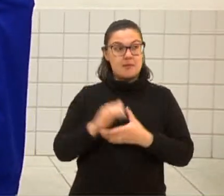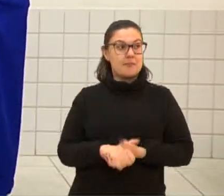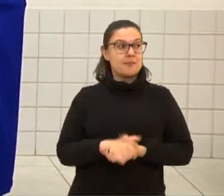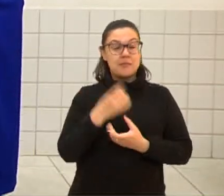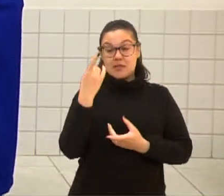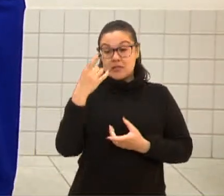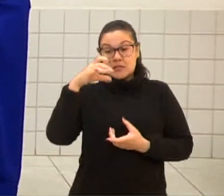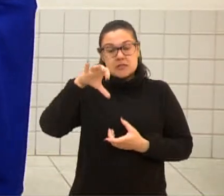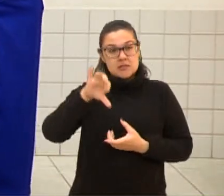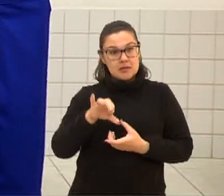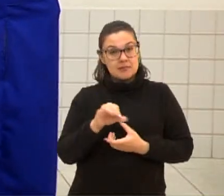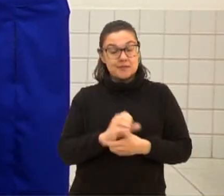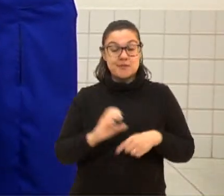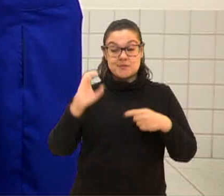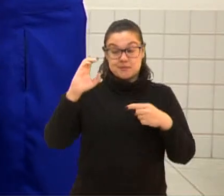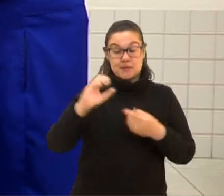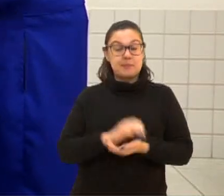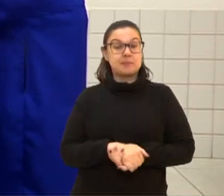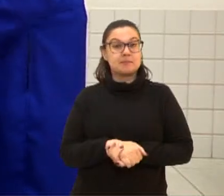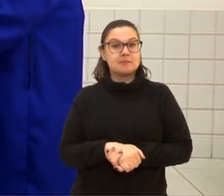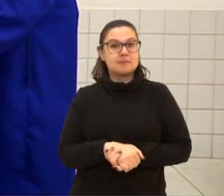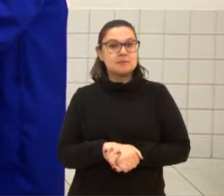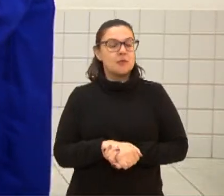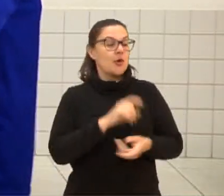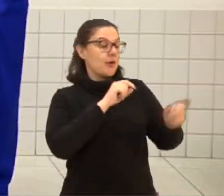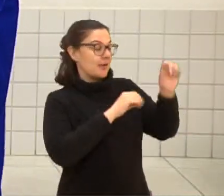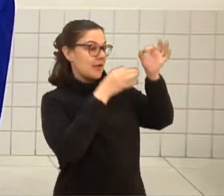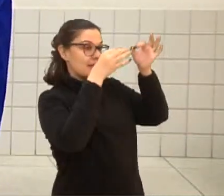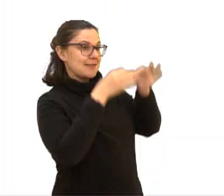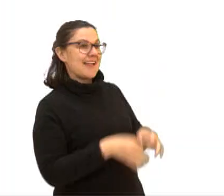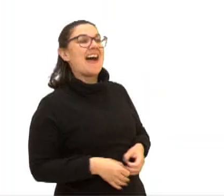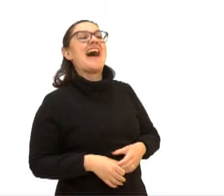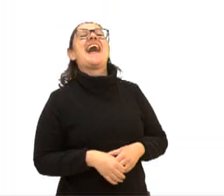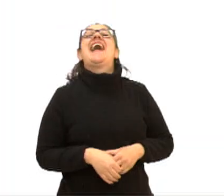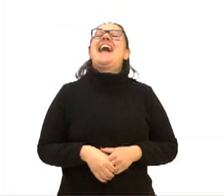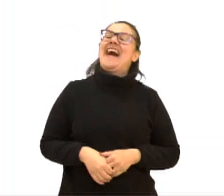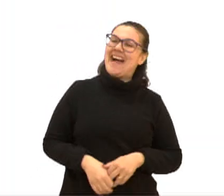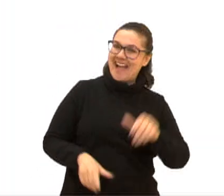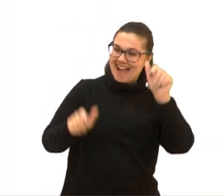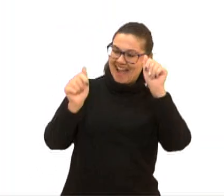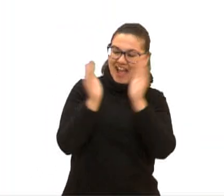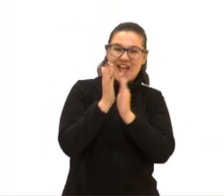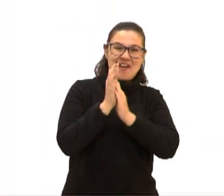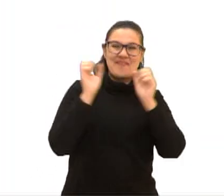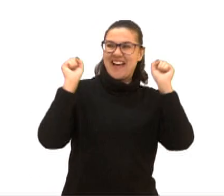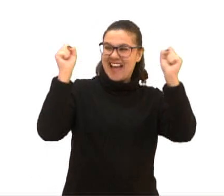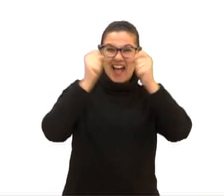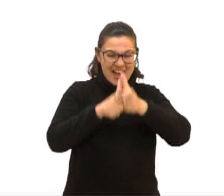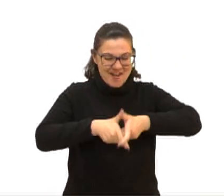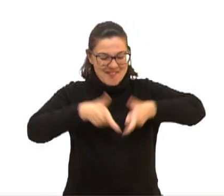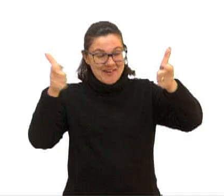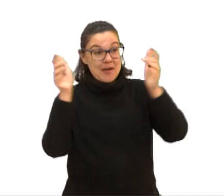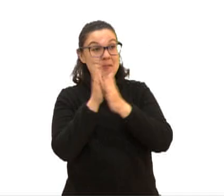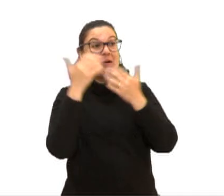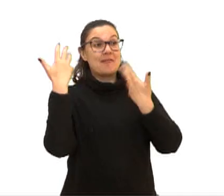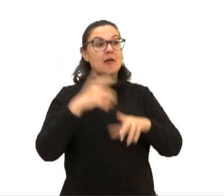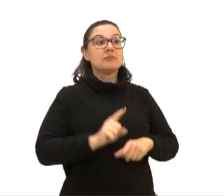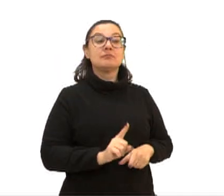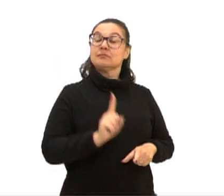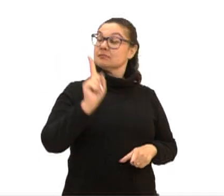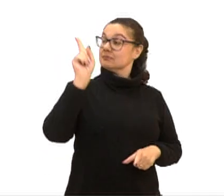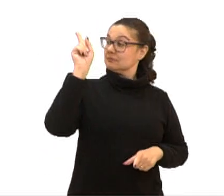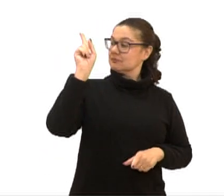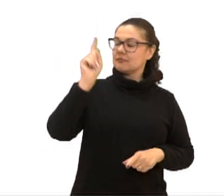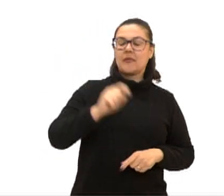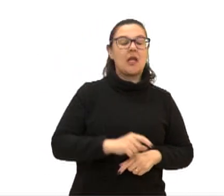e 19% a letra C. Quem acertou, respondeu a A. Muito bem, a maioria. Parabéns! Vamos lá, bora!